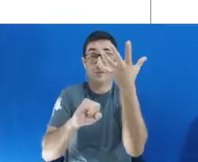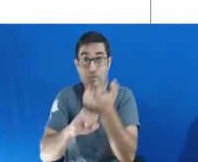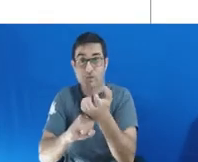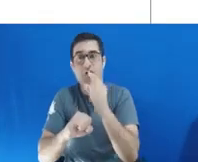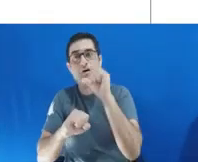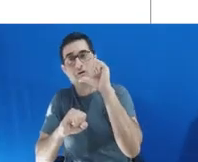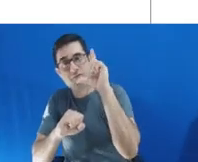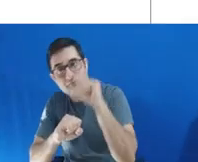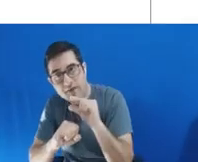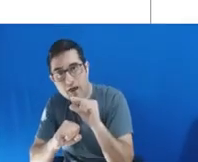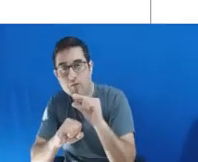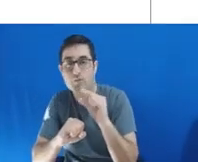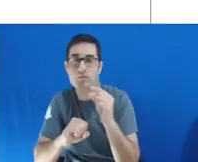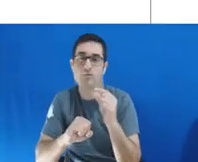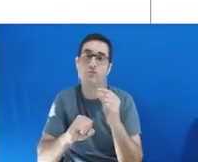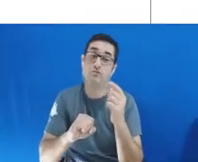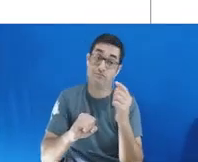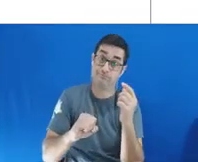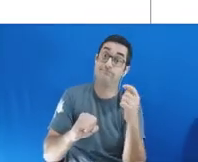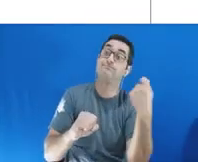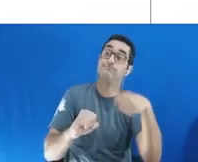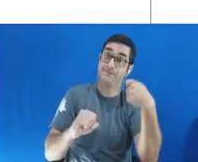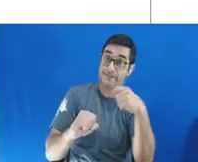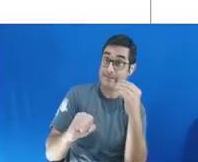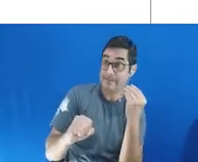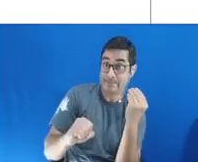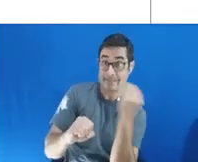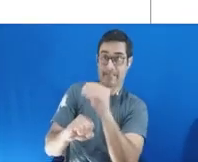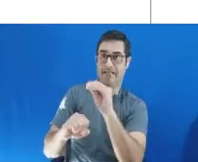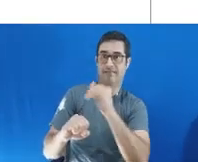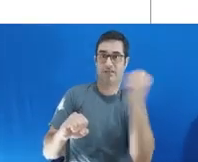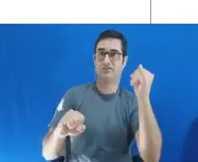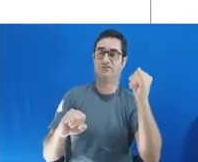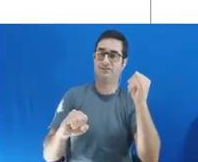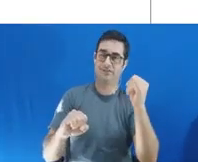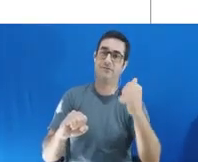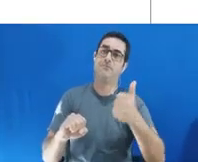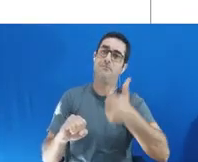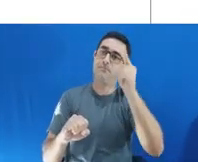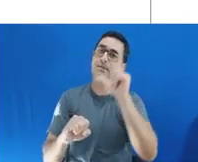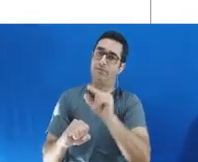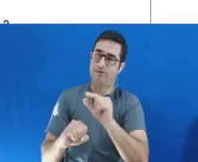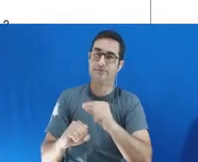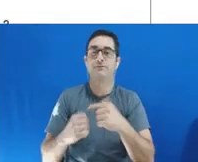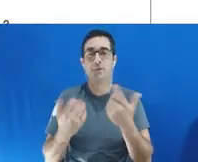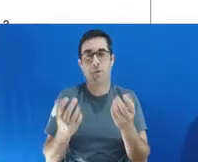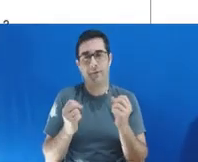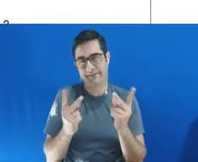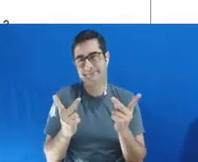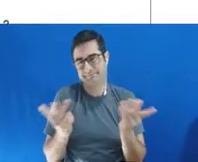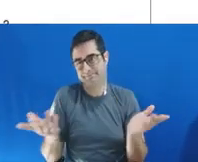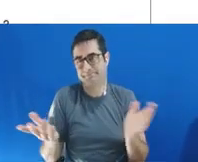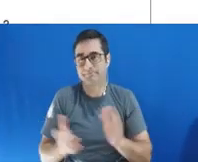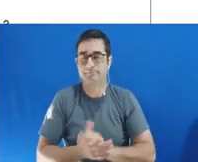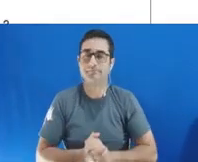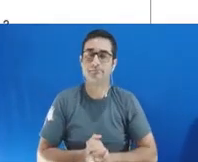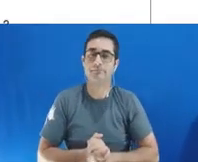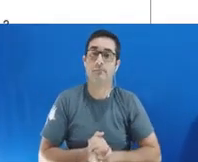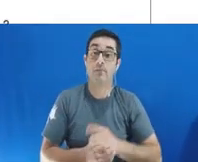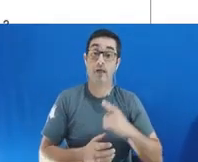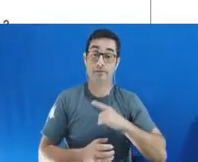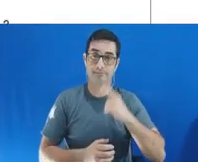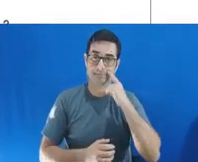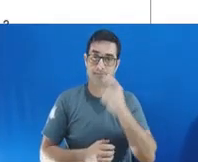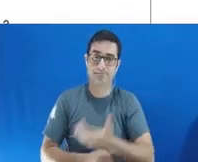núcleo. Logo, provavelmente eu vou ter que dar uma menor energia. Tranquilo? Então aqui, ó, eu vou ter